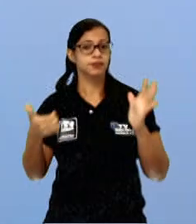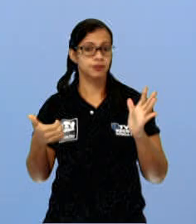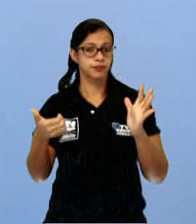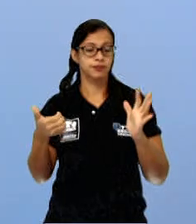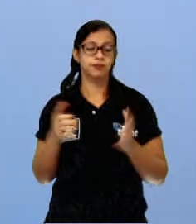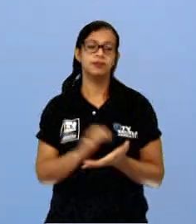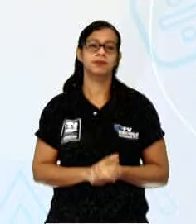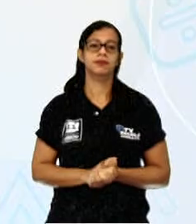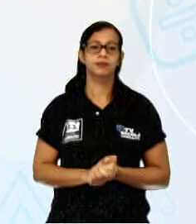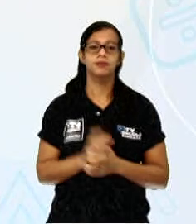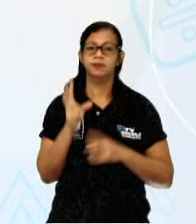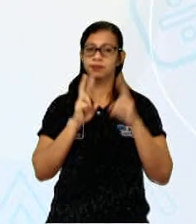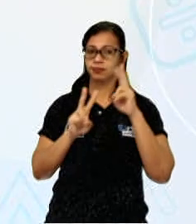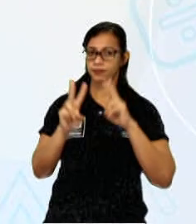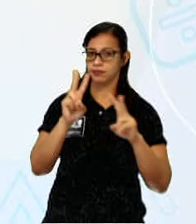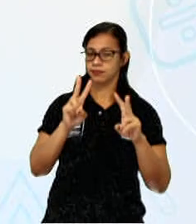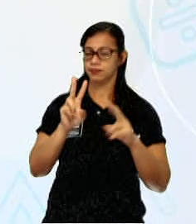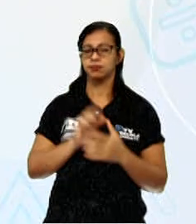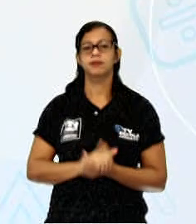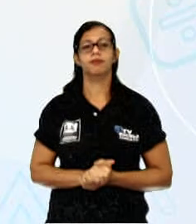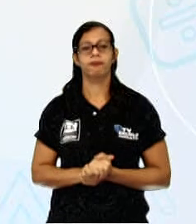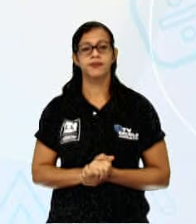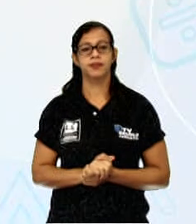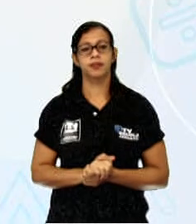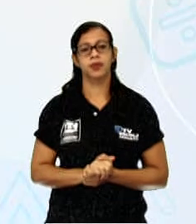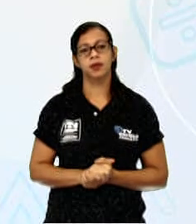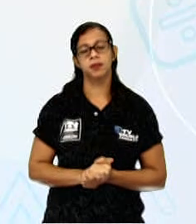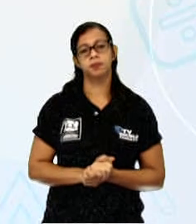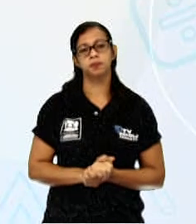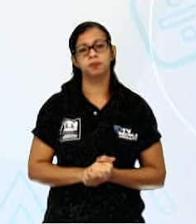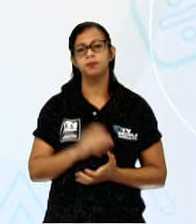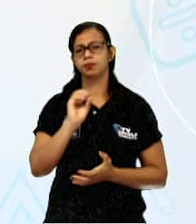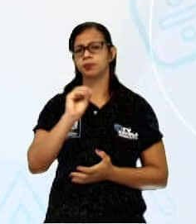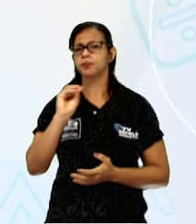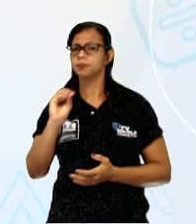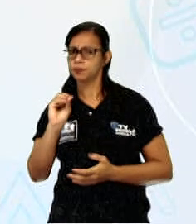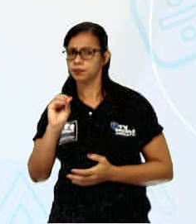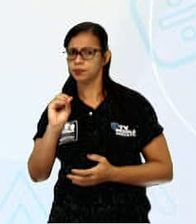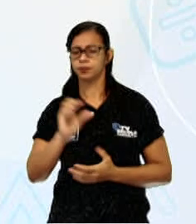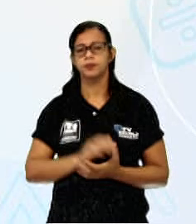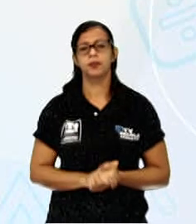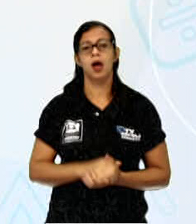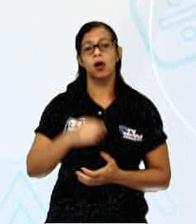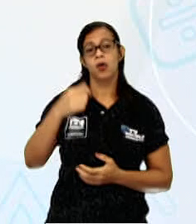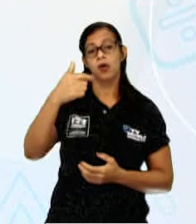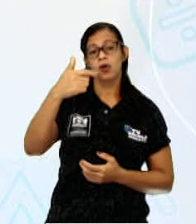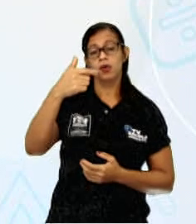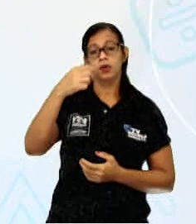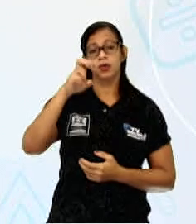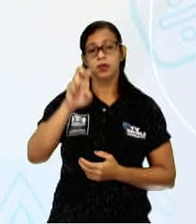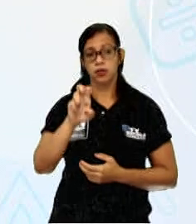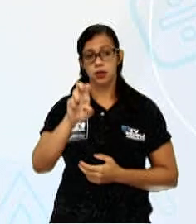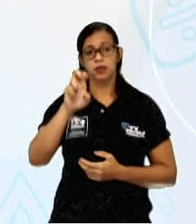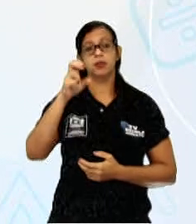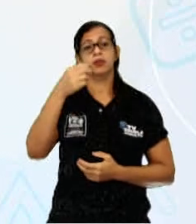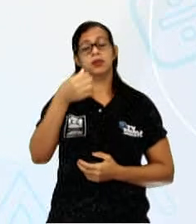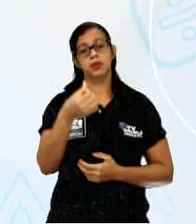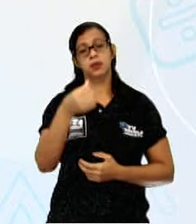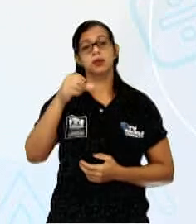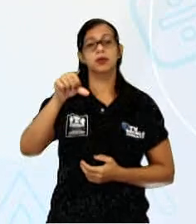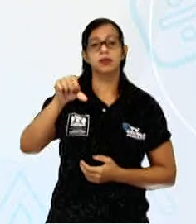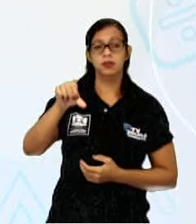olha lá nós vamos colocar o resultado 569